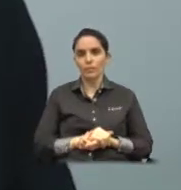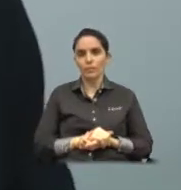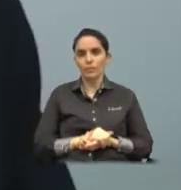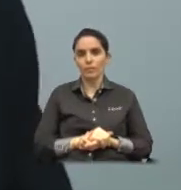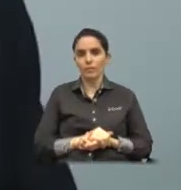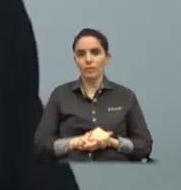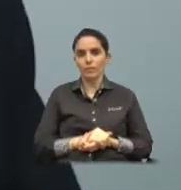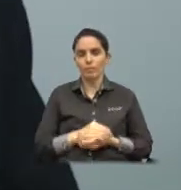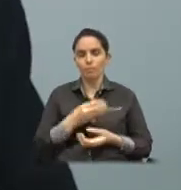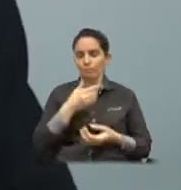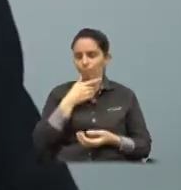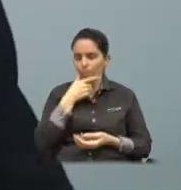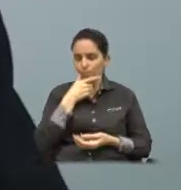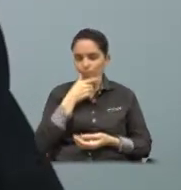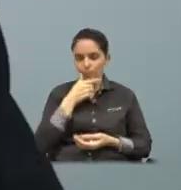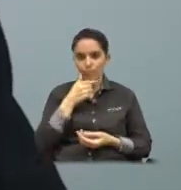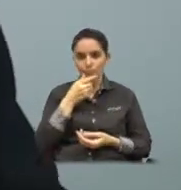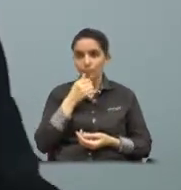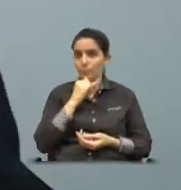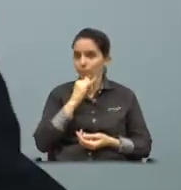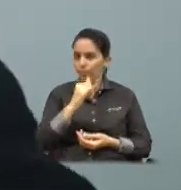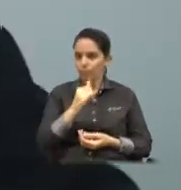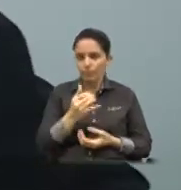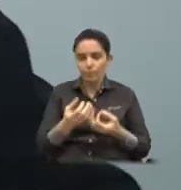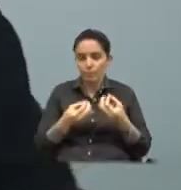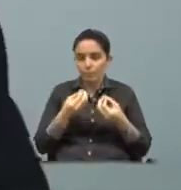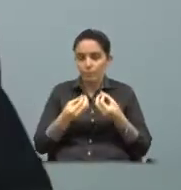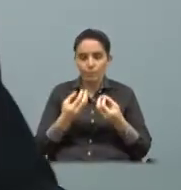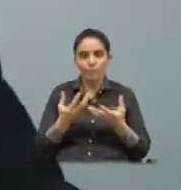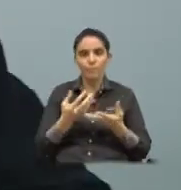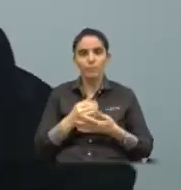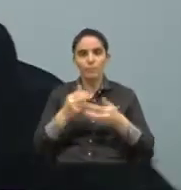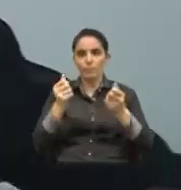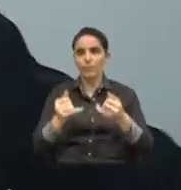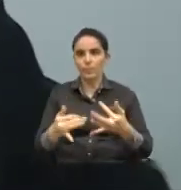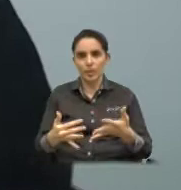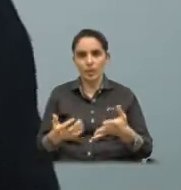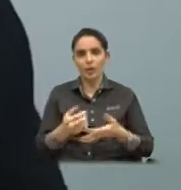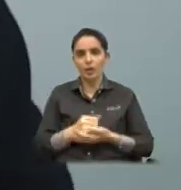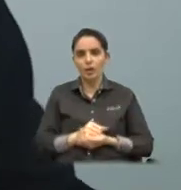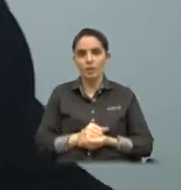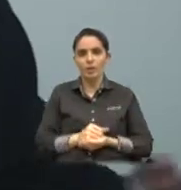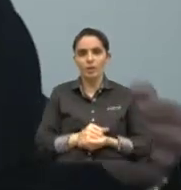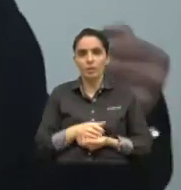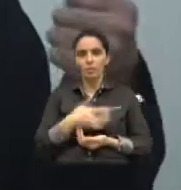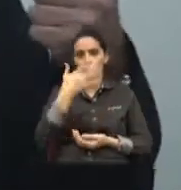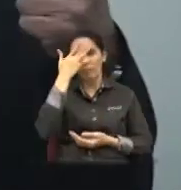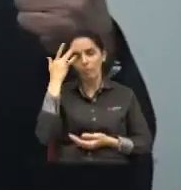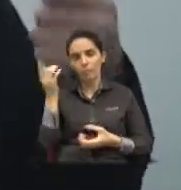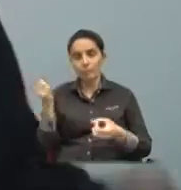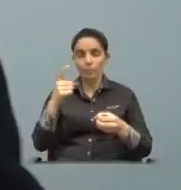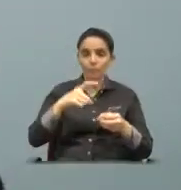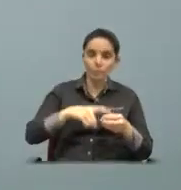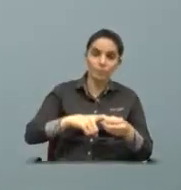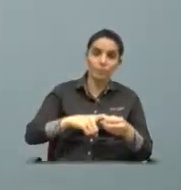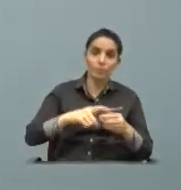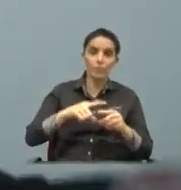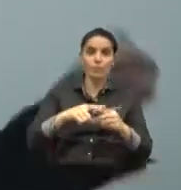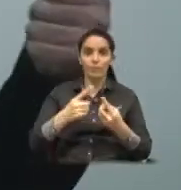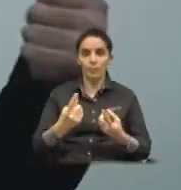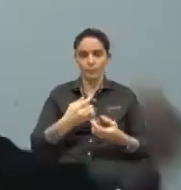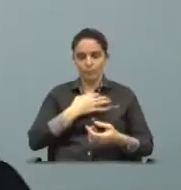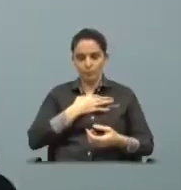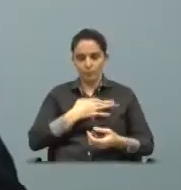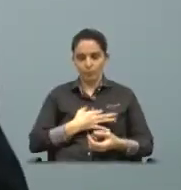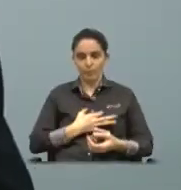Não tem nem o que falar, é só parabenizar, e não vai trazer de volta, mas que cada vez que essa medalha